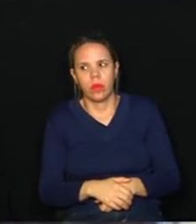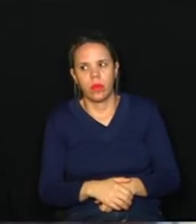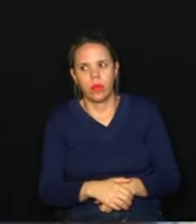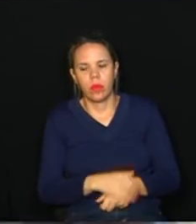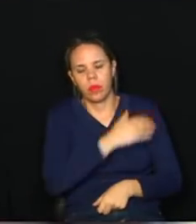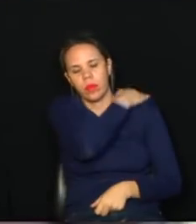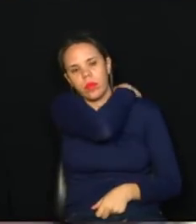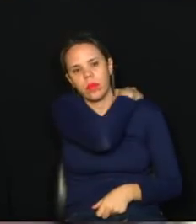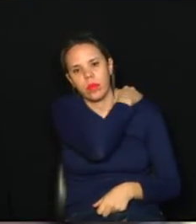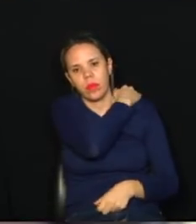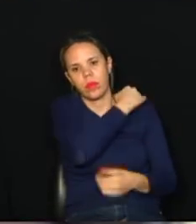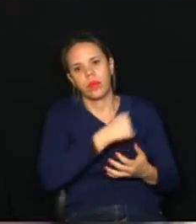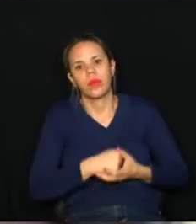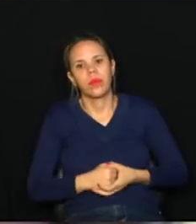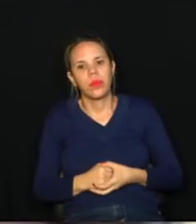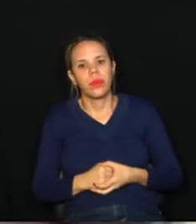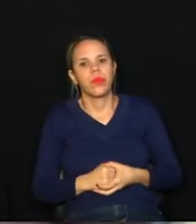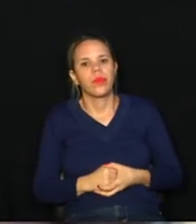que